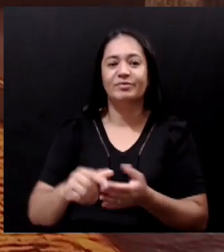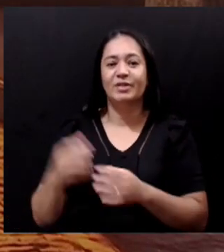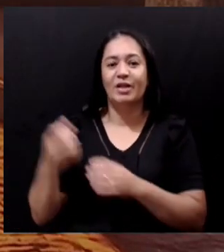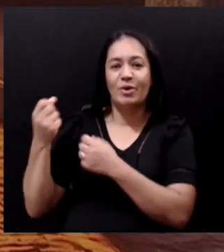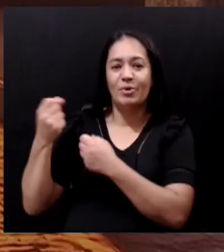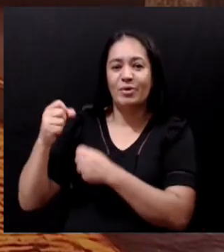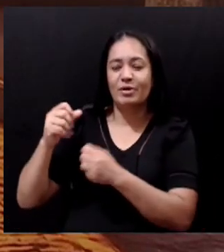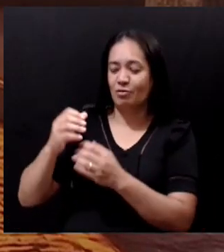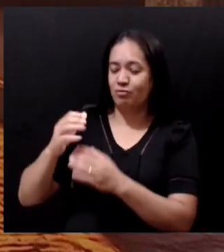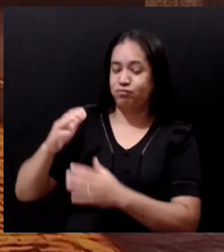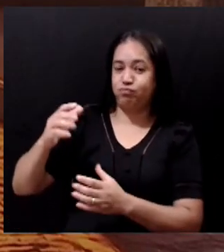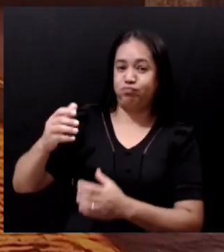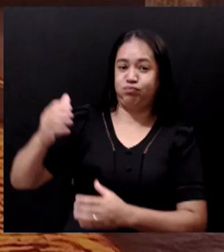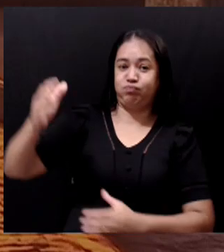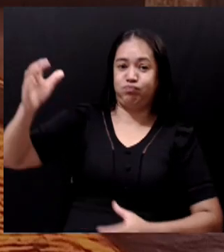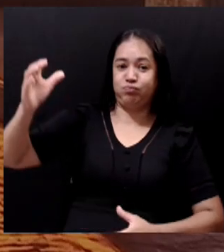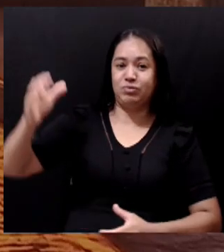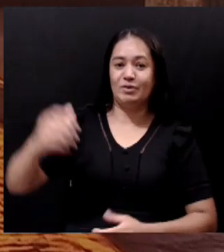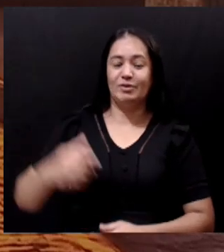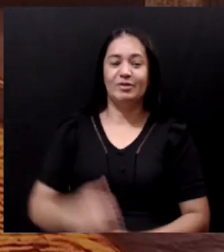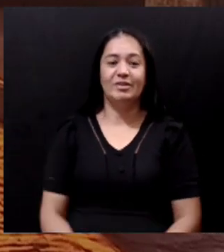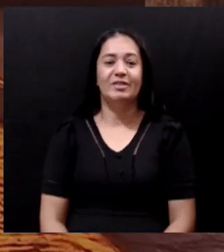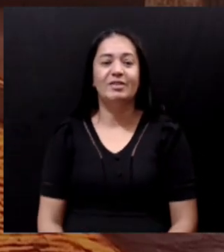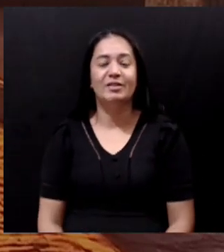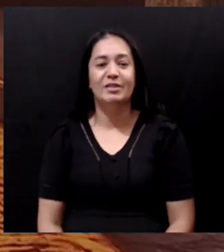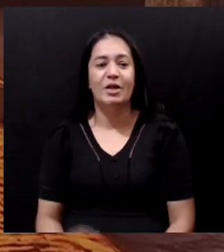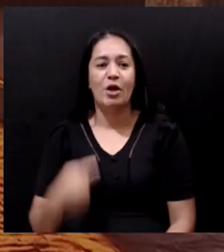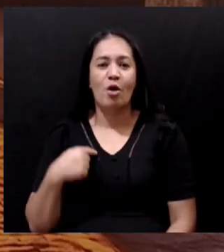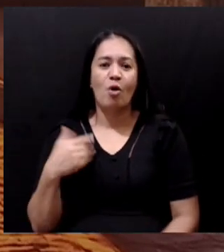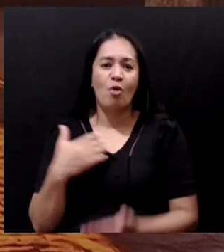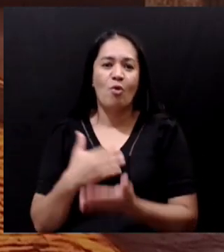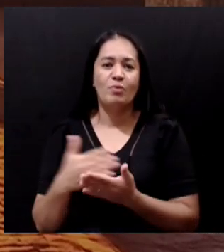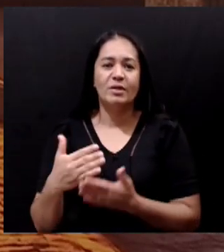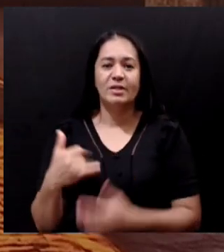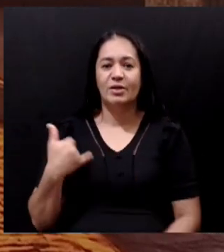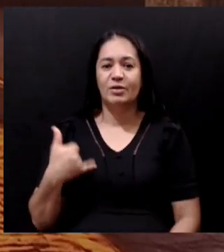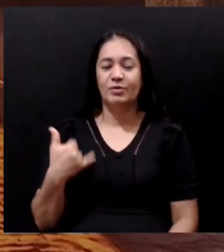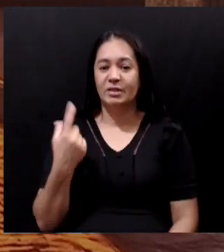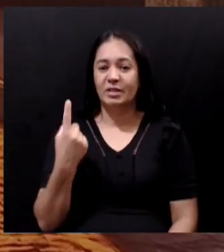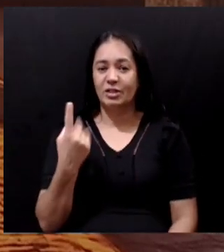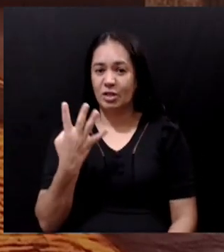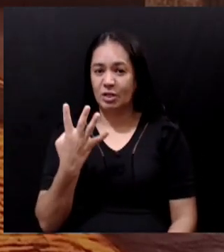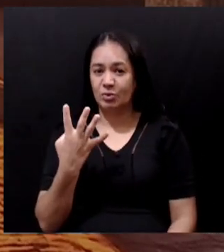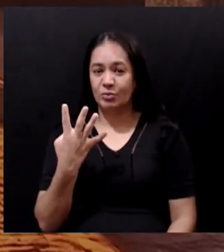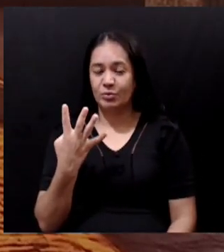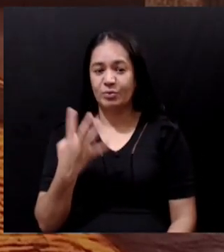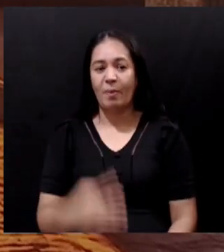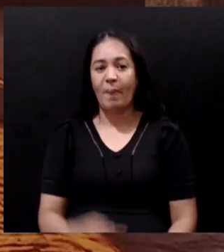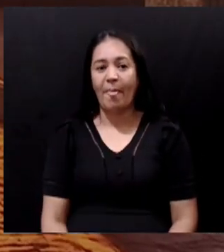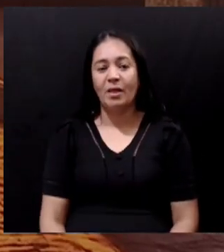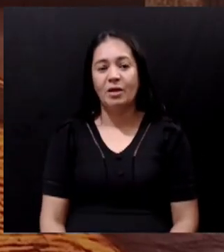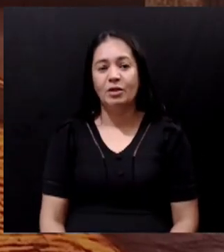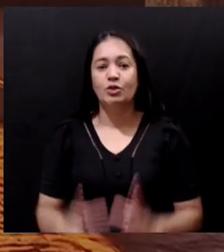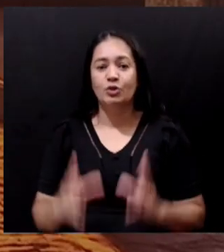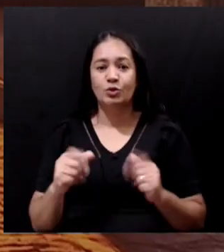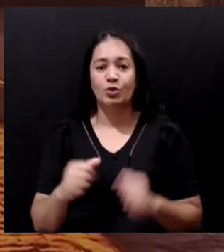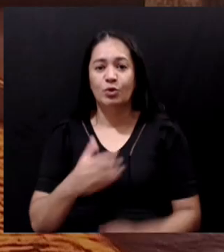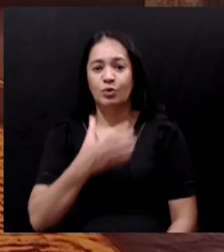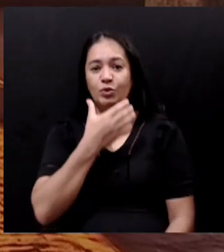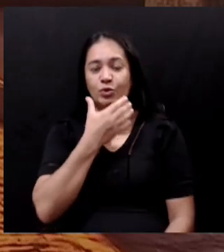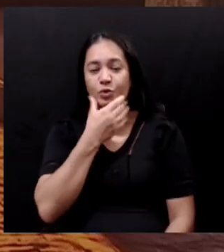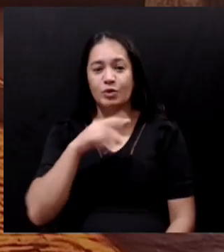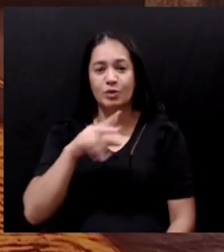tamanho. Aí eu comecei com 14 anos aqui, como todos os meus irmãos começaram com 14 anos,